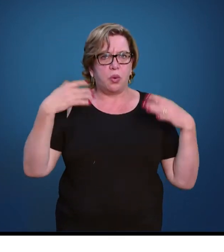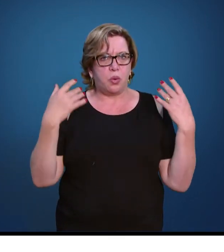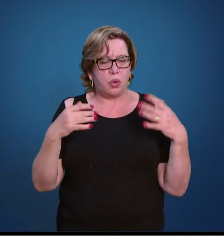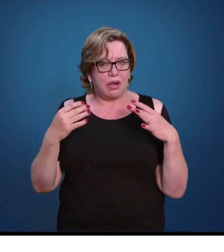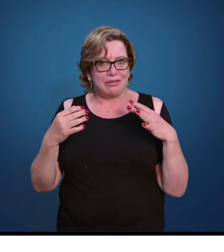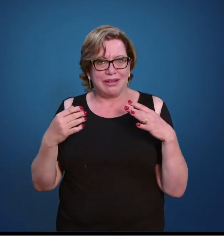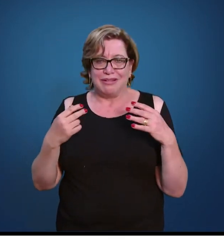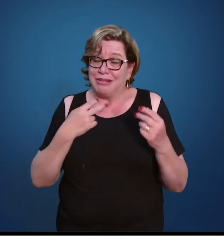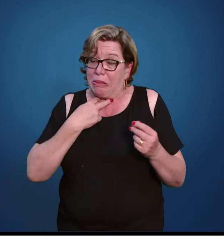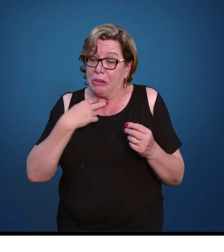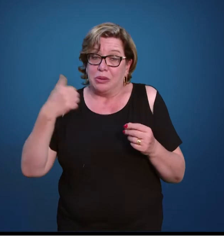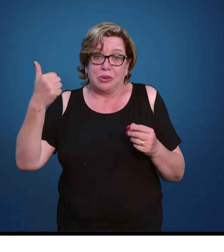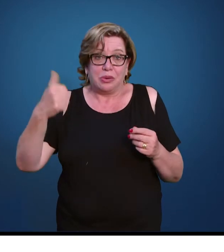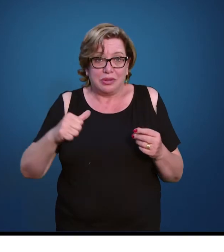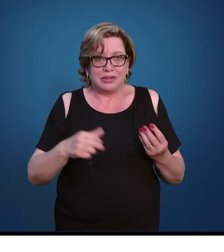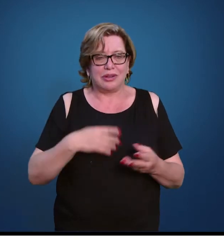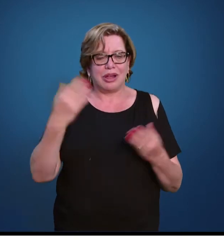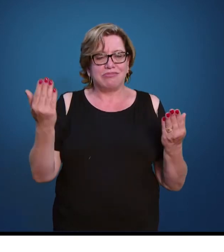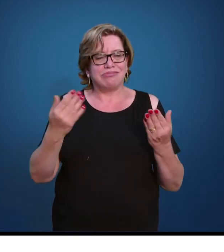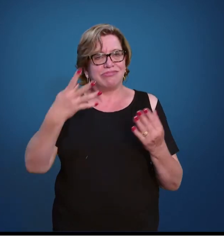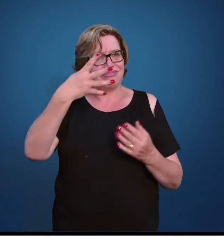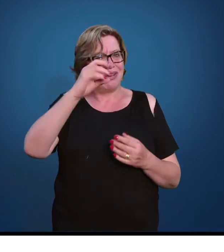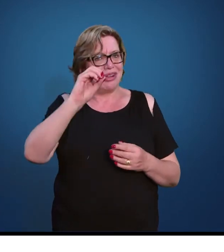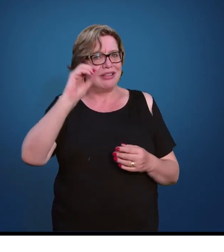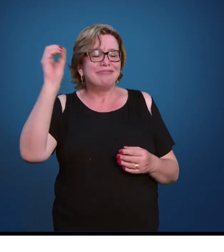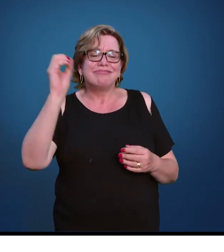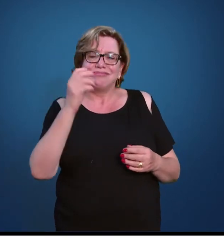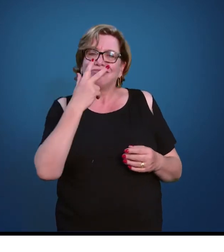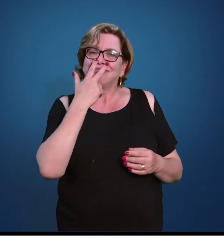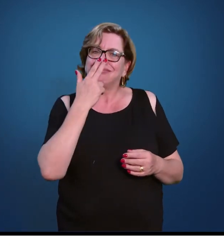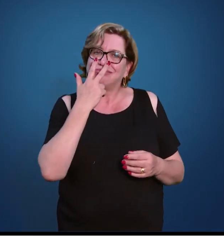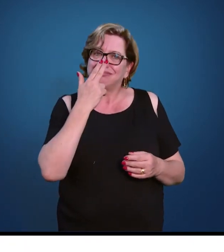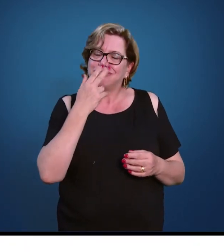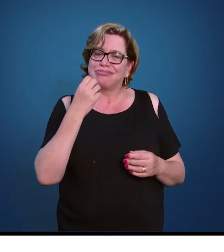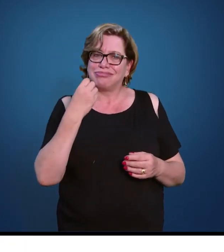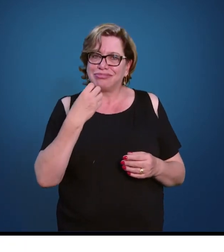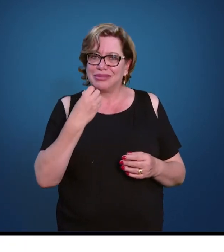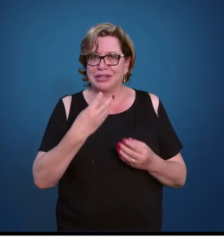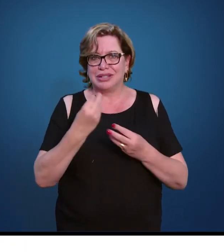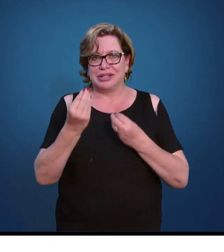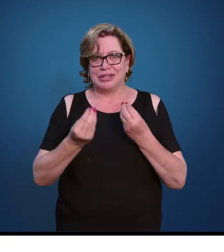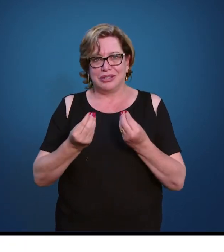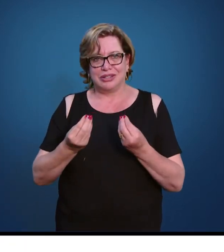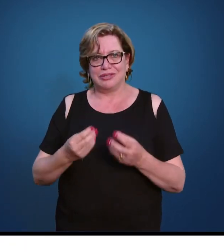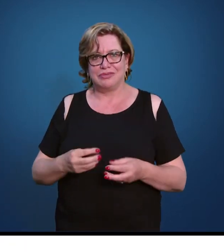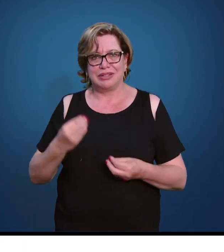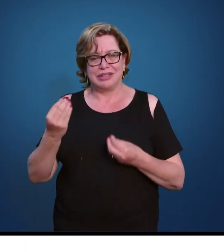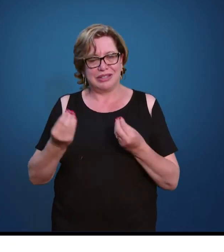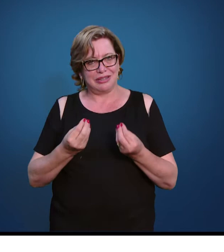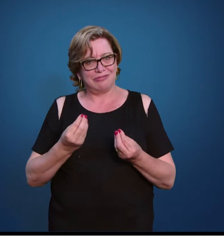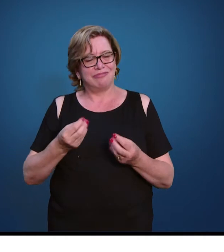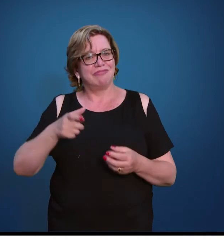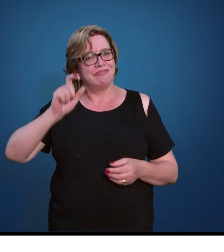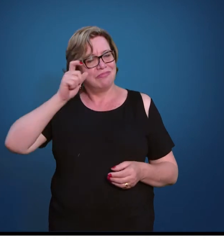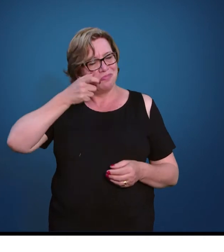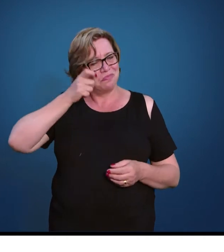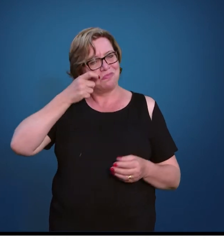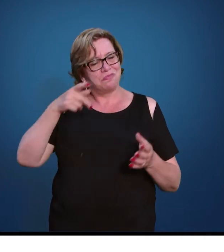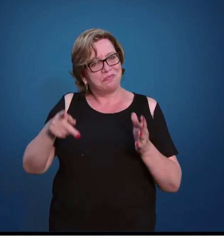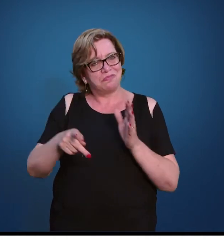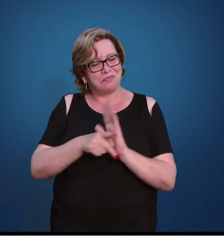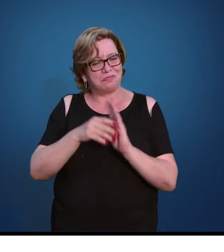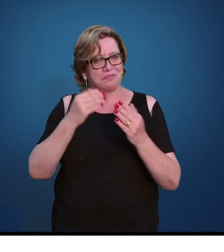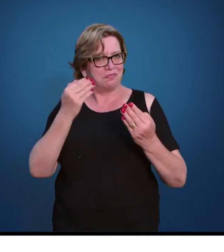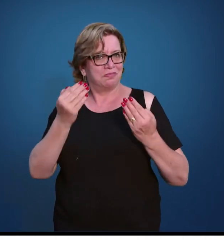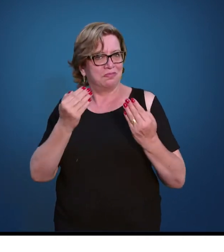como não temos, um 40% seria um incremento interessante nesta